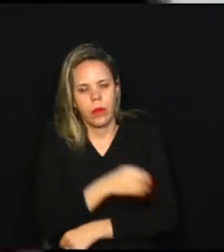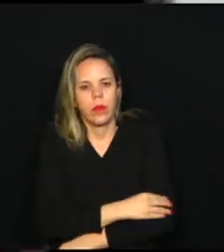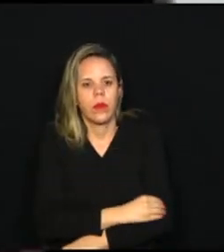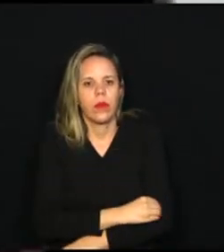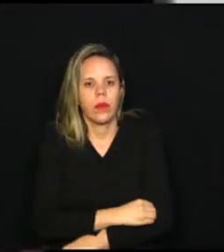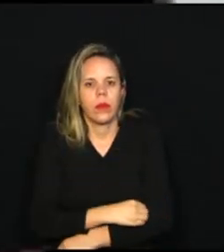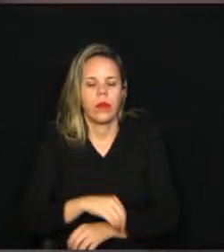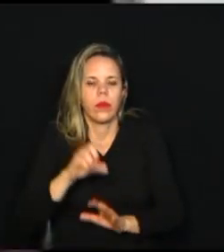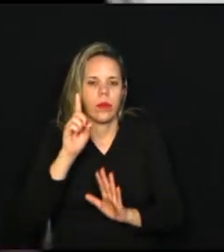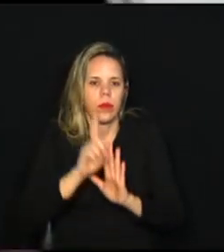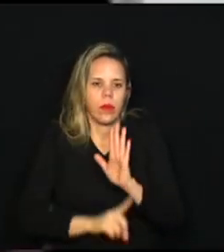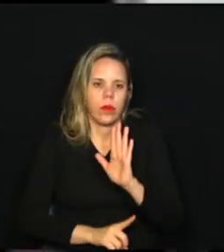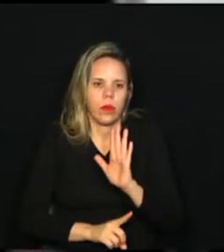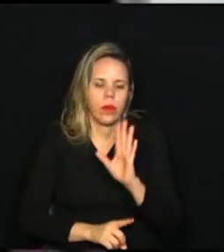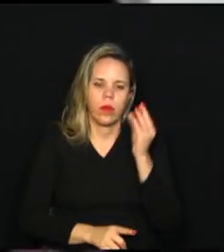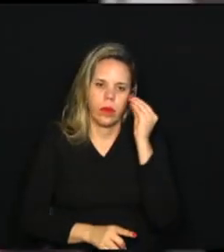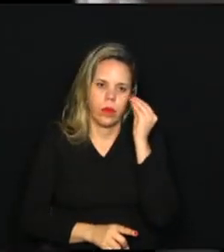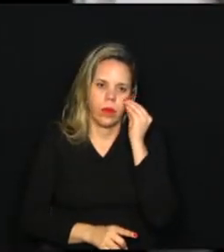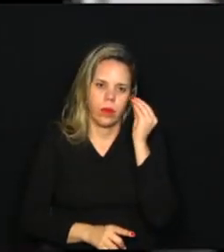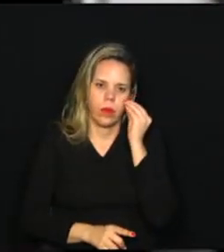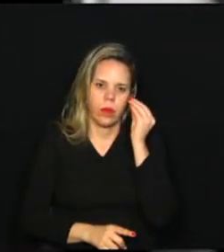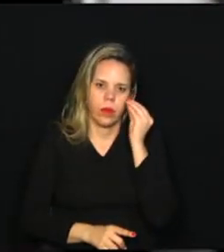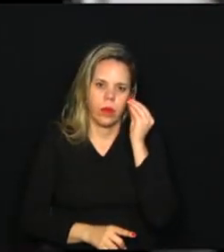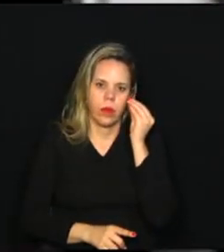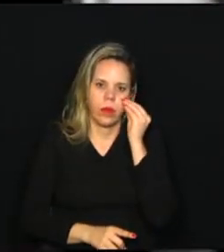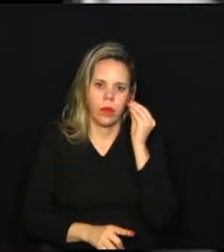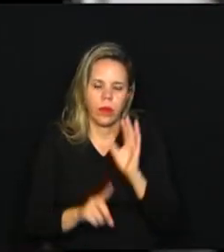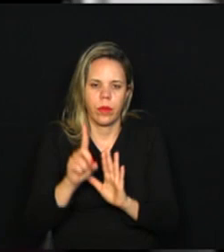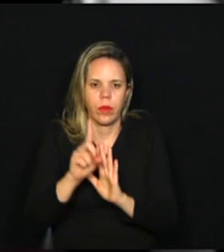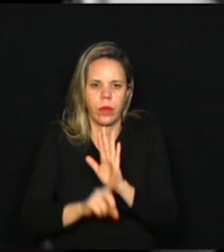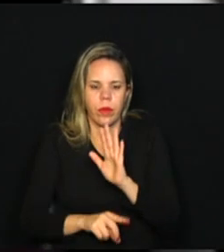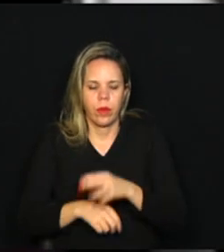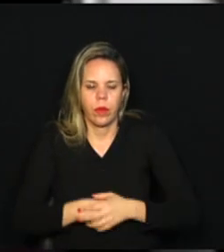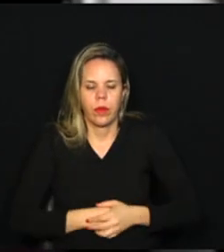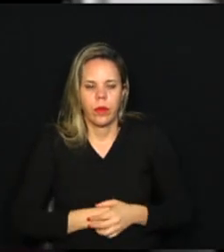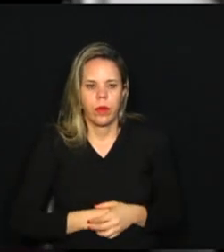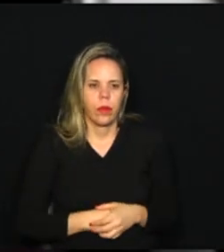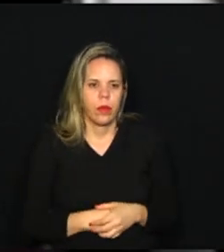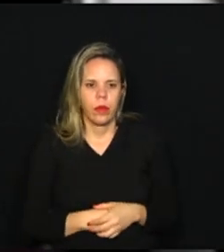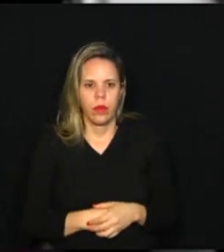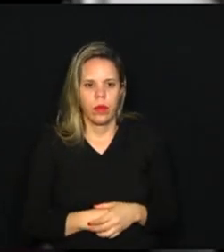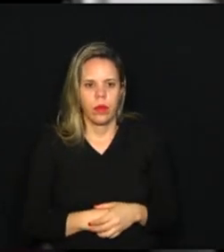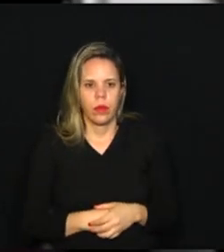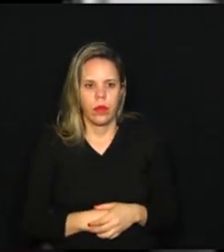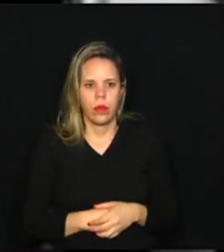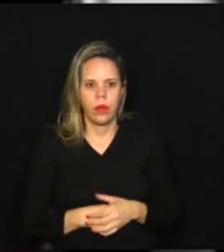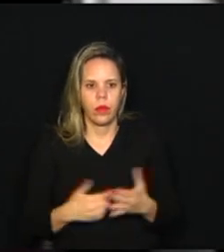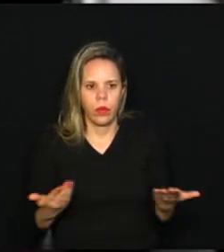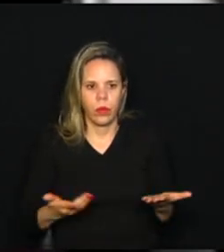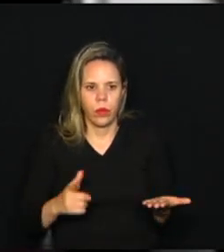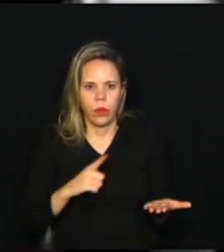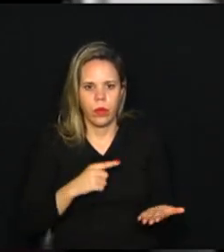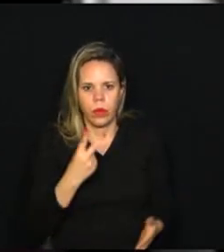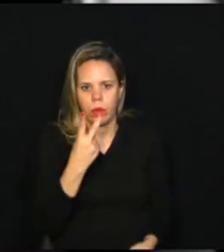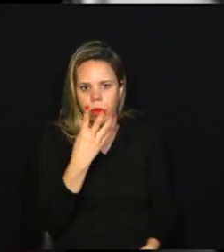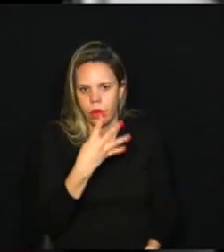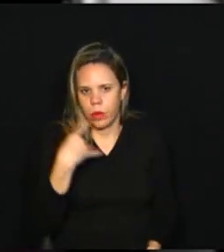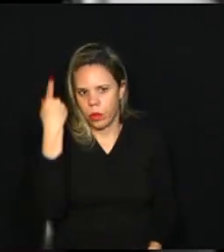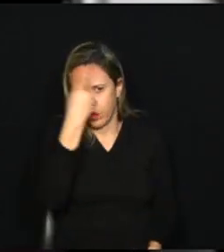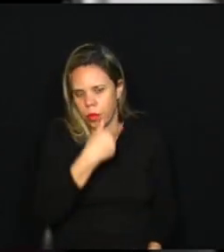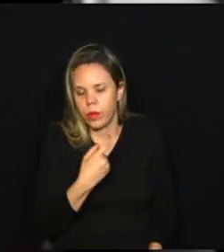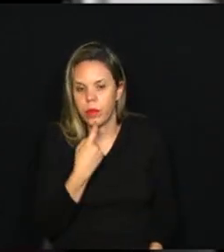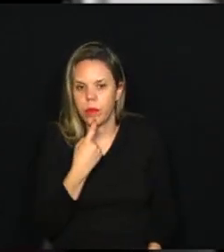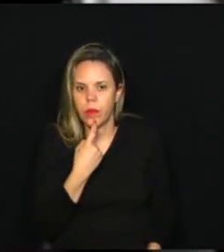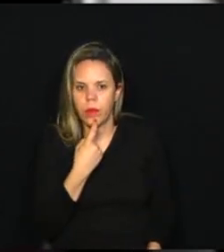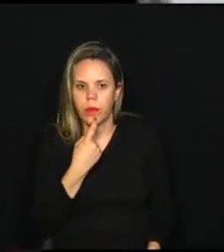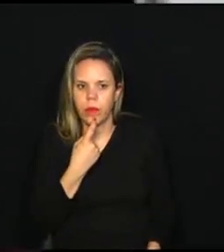um direito, né? O teste, ser testado é um direito. A gente ter hoje um teste que sai em 24 horas em Campinas